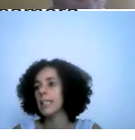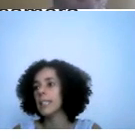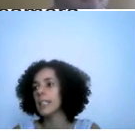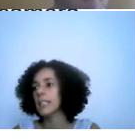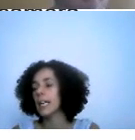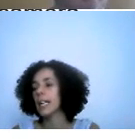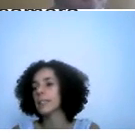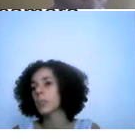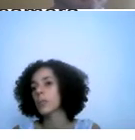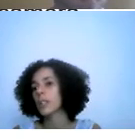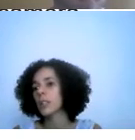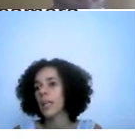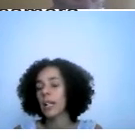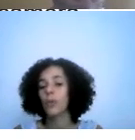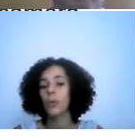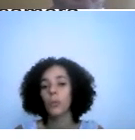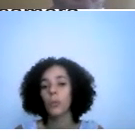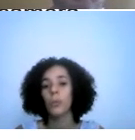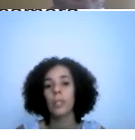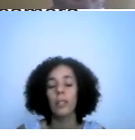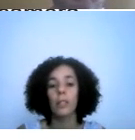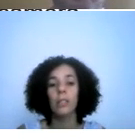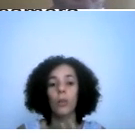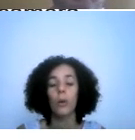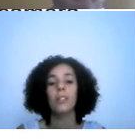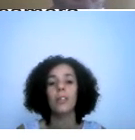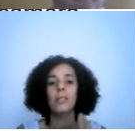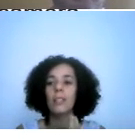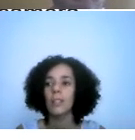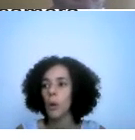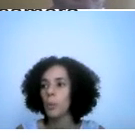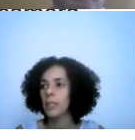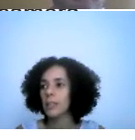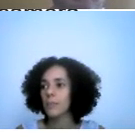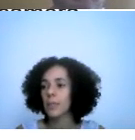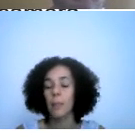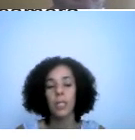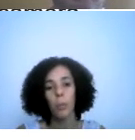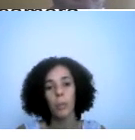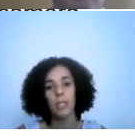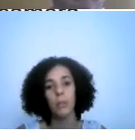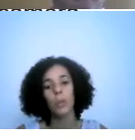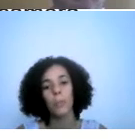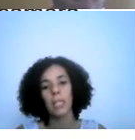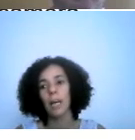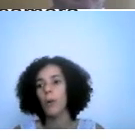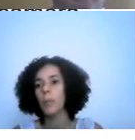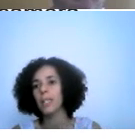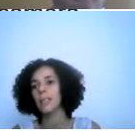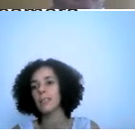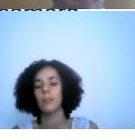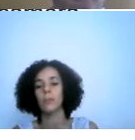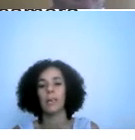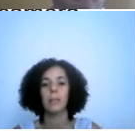E aí, 70% delas foram introduzidas intencionalmente, né? Principalmente para uso ornamental ou